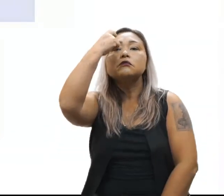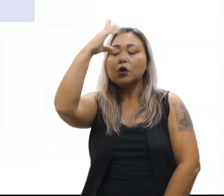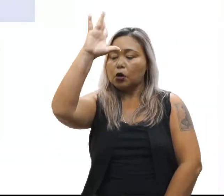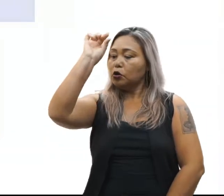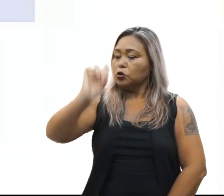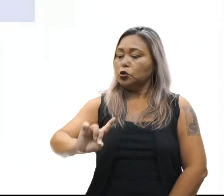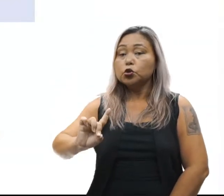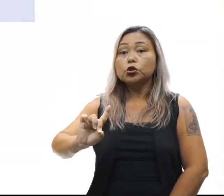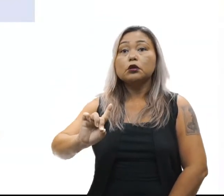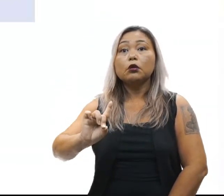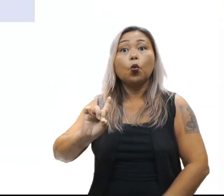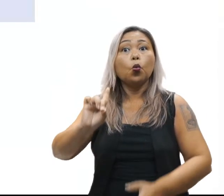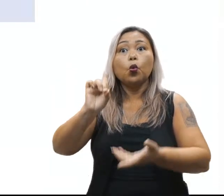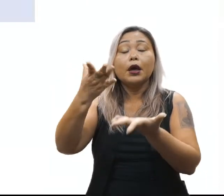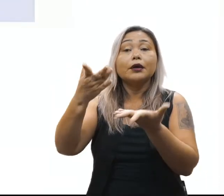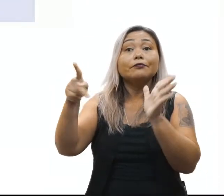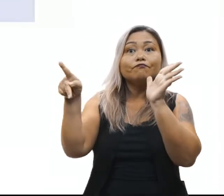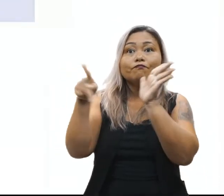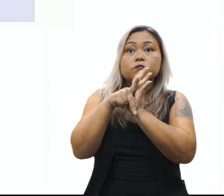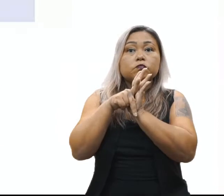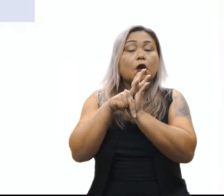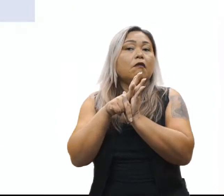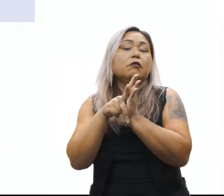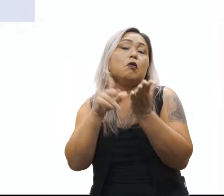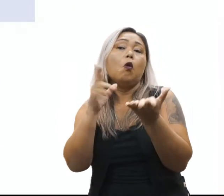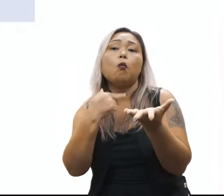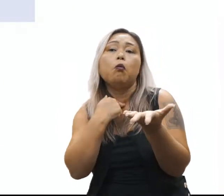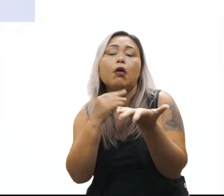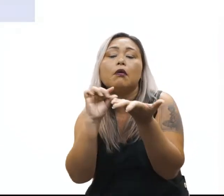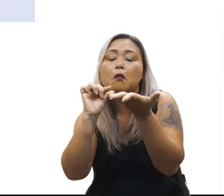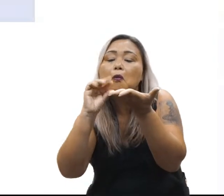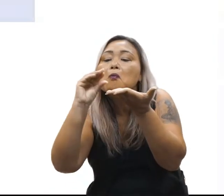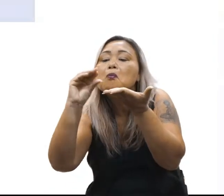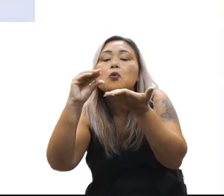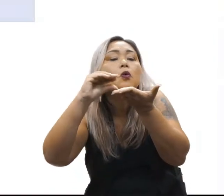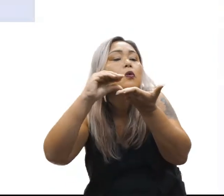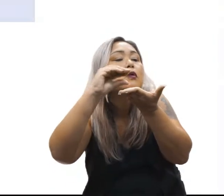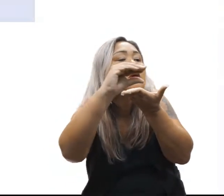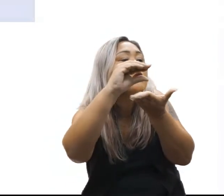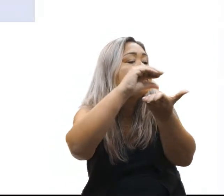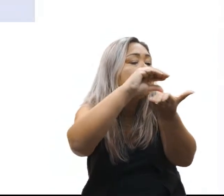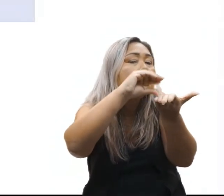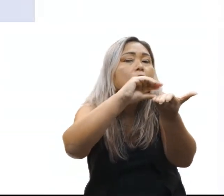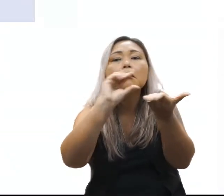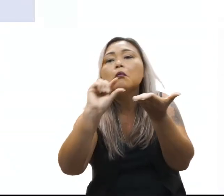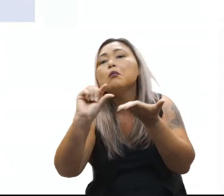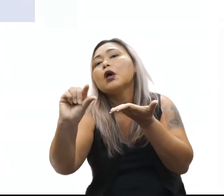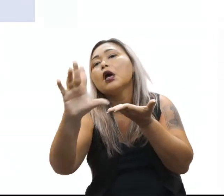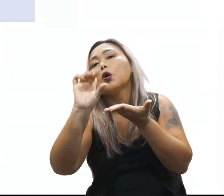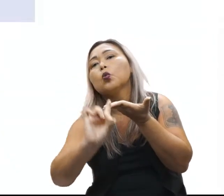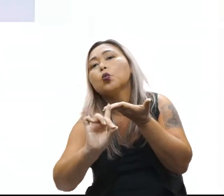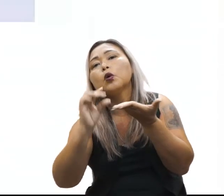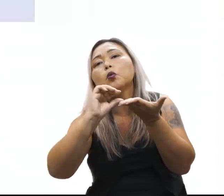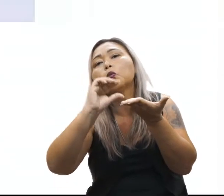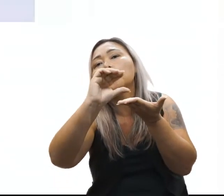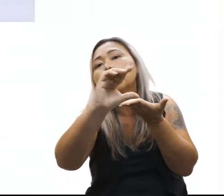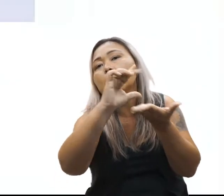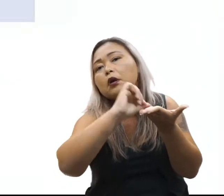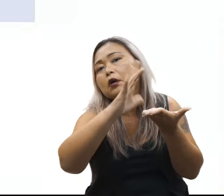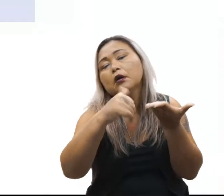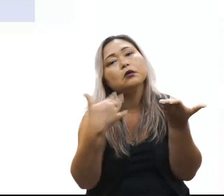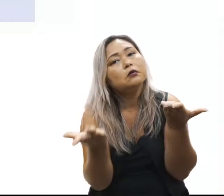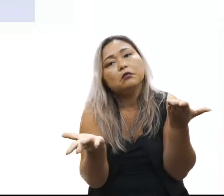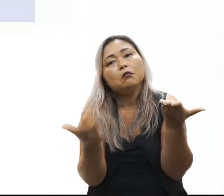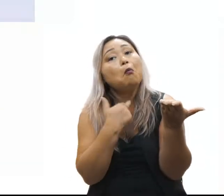é indivisível, ou seja, não pode ser fracionado, dar um pedacinho do direito para um pedacinho do direito para